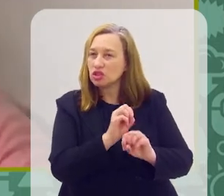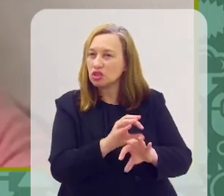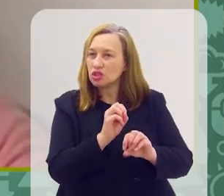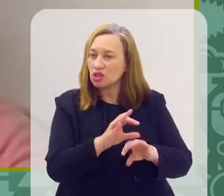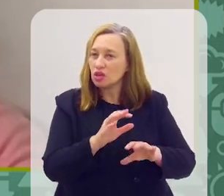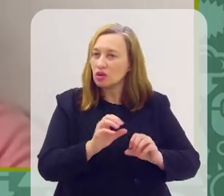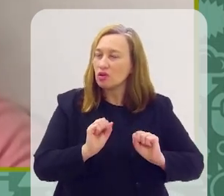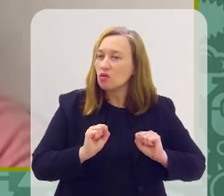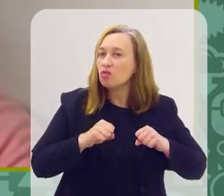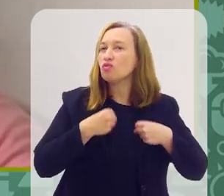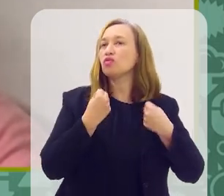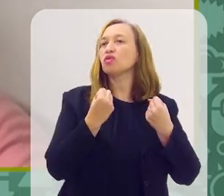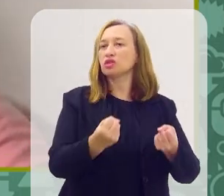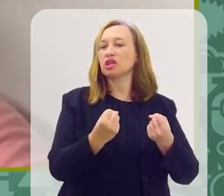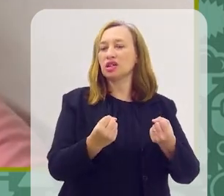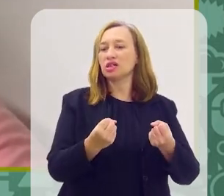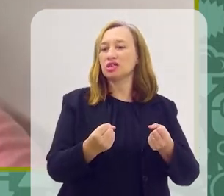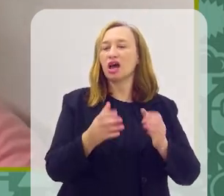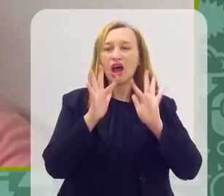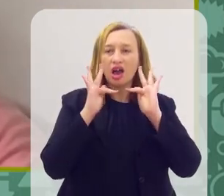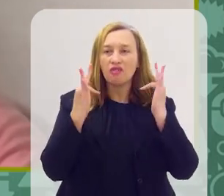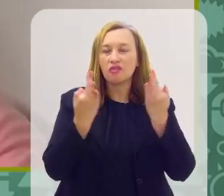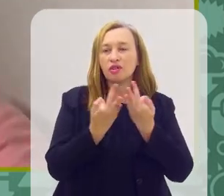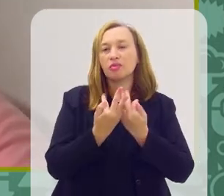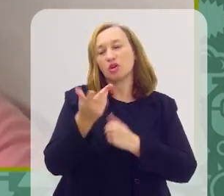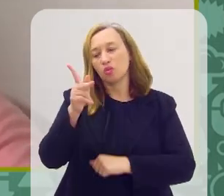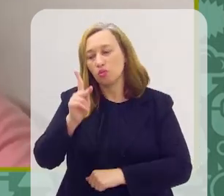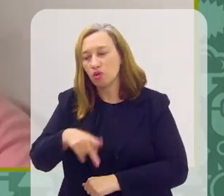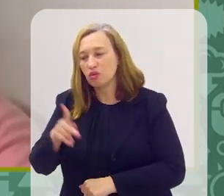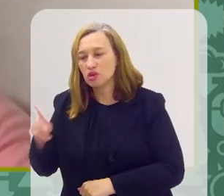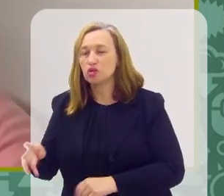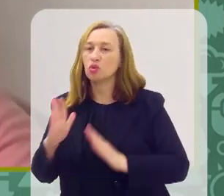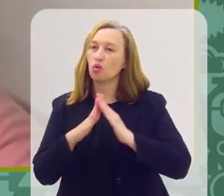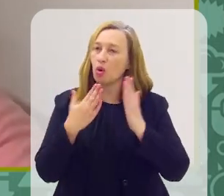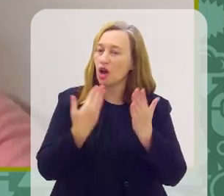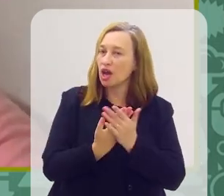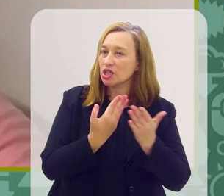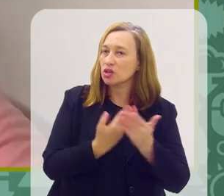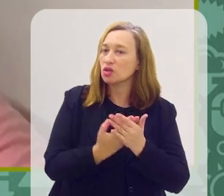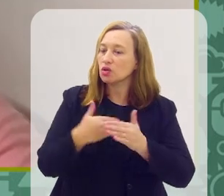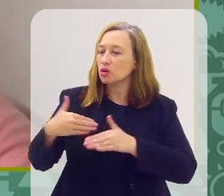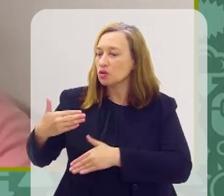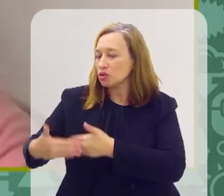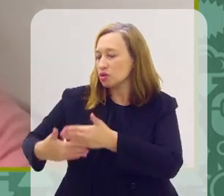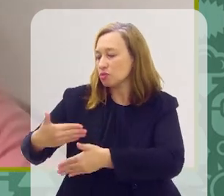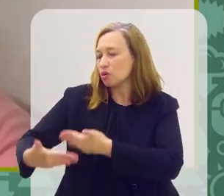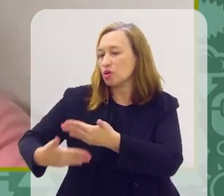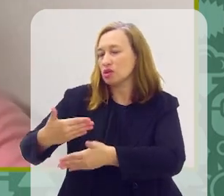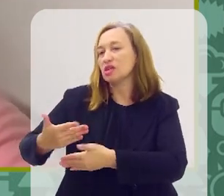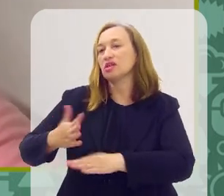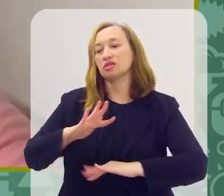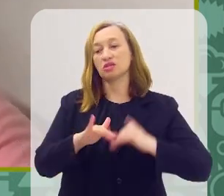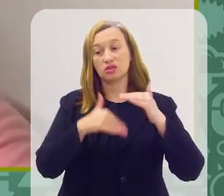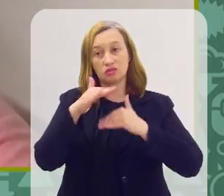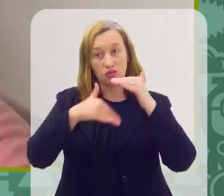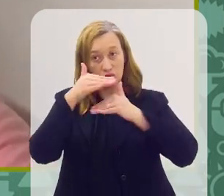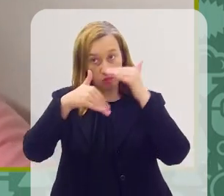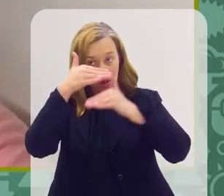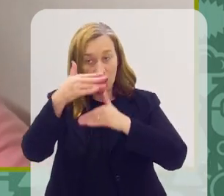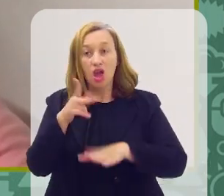de ensinamento, para fortalecer ali a família, o educador, a escola, nesse processo